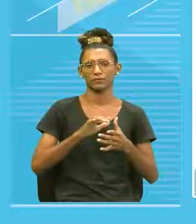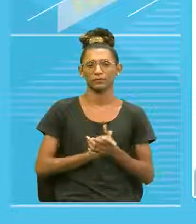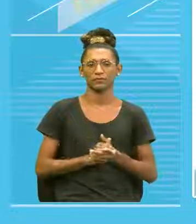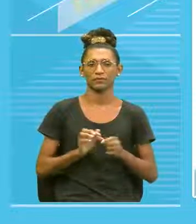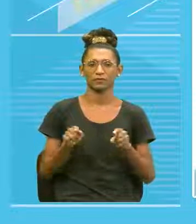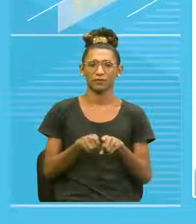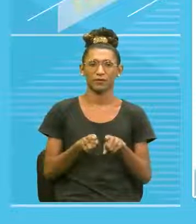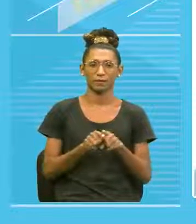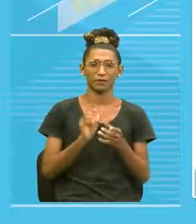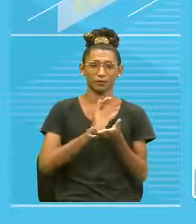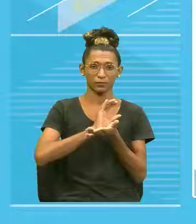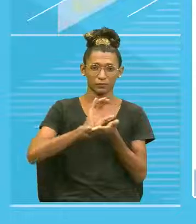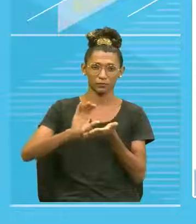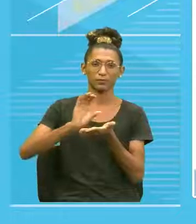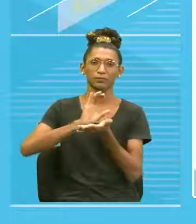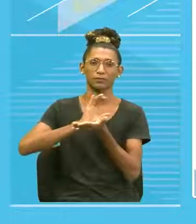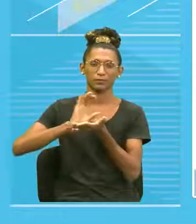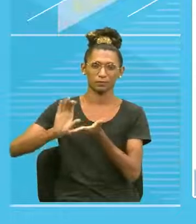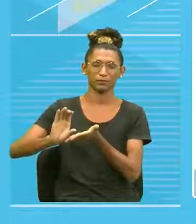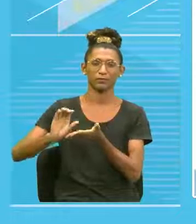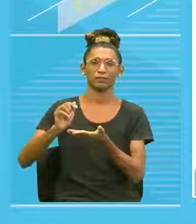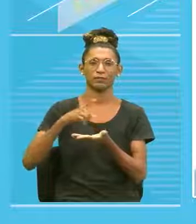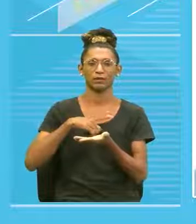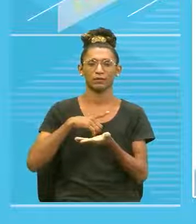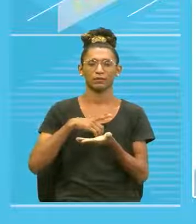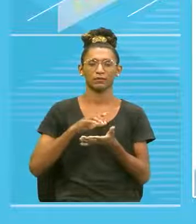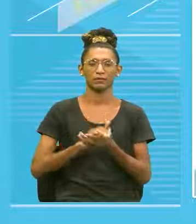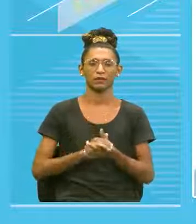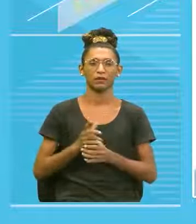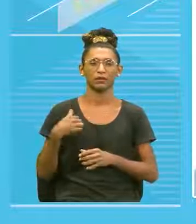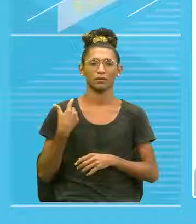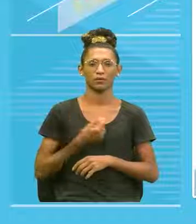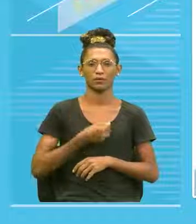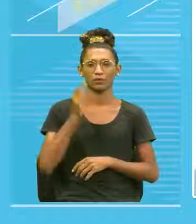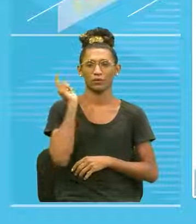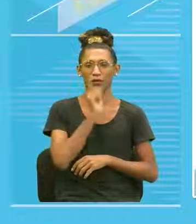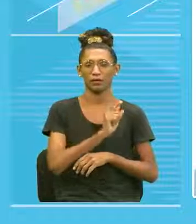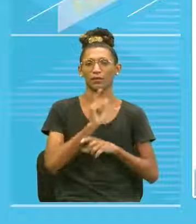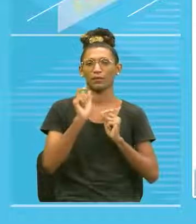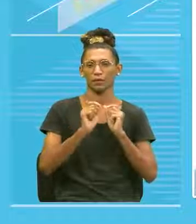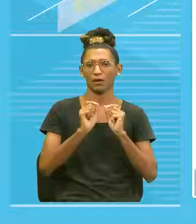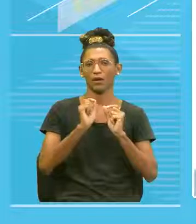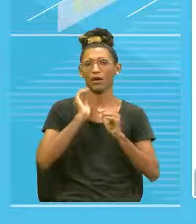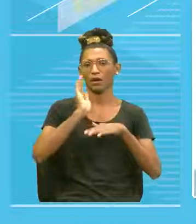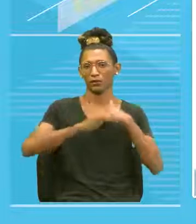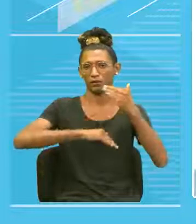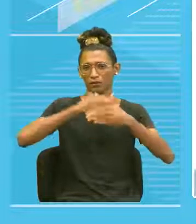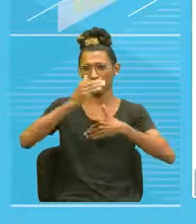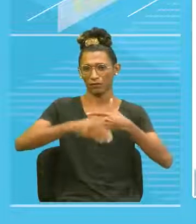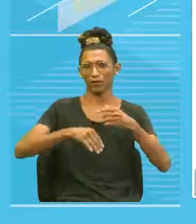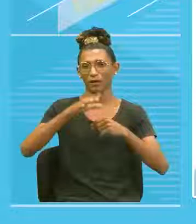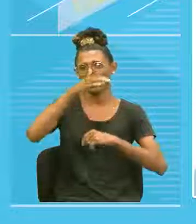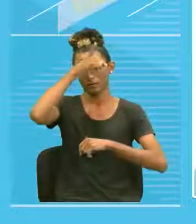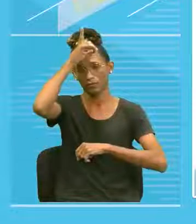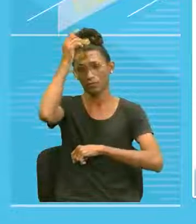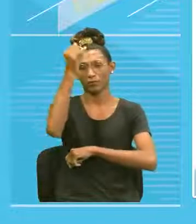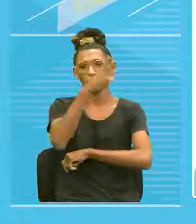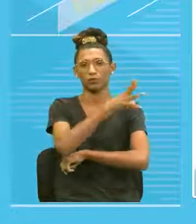é de investimentos e nós passamos a produzir o álcool